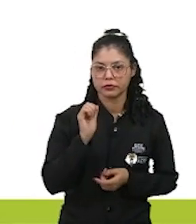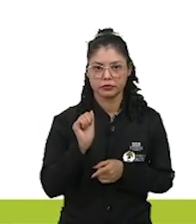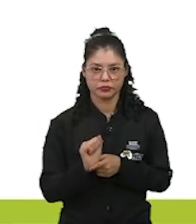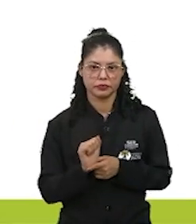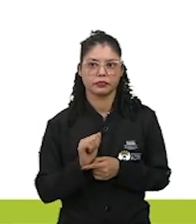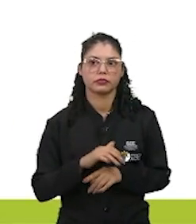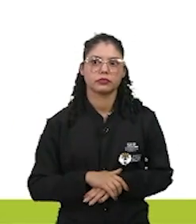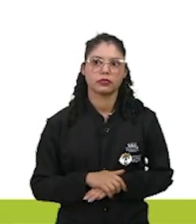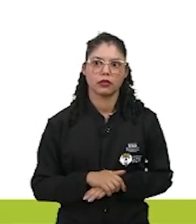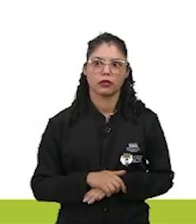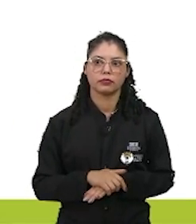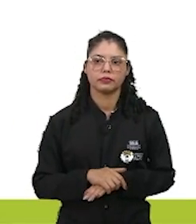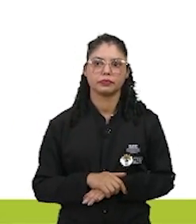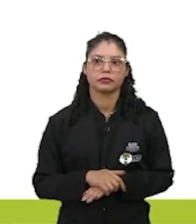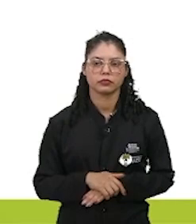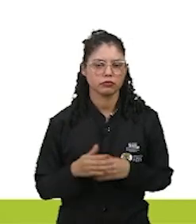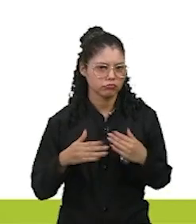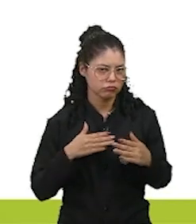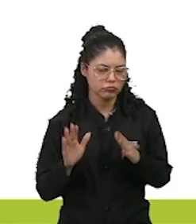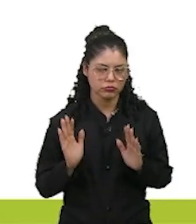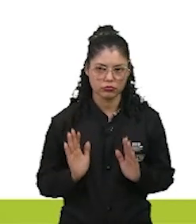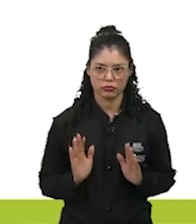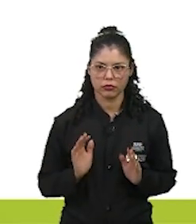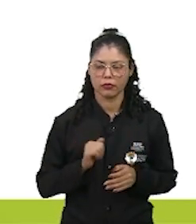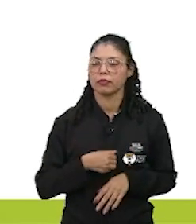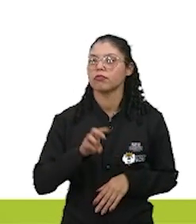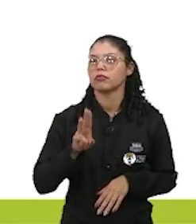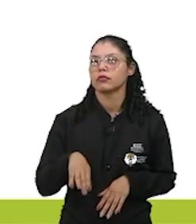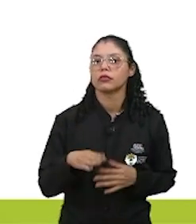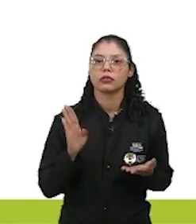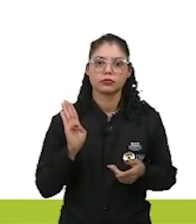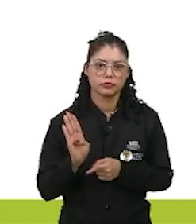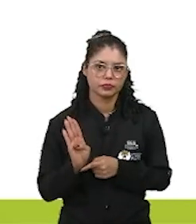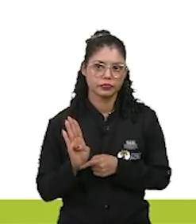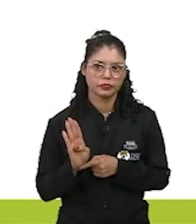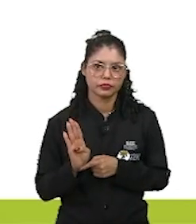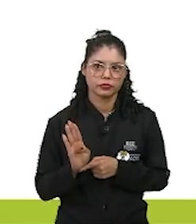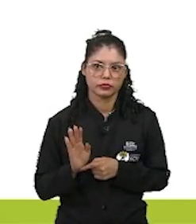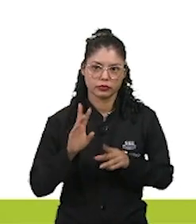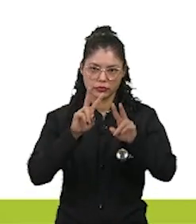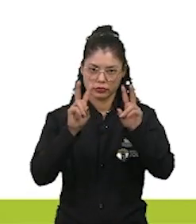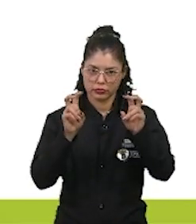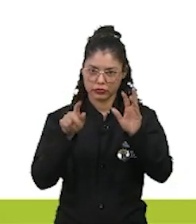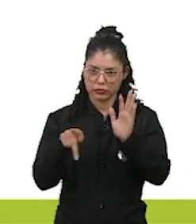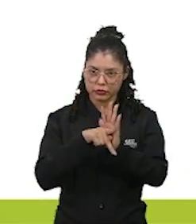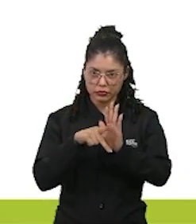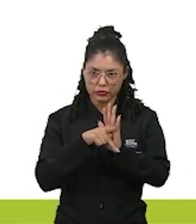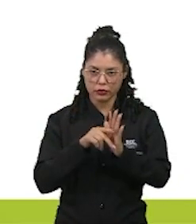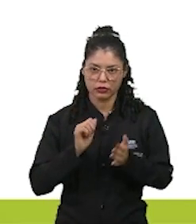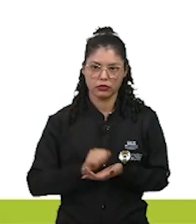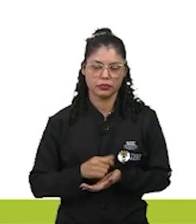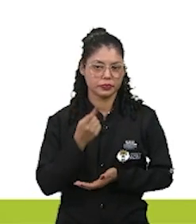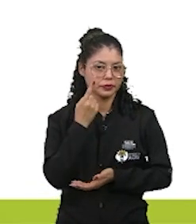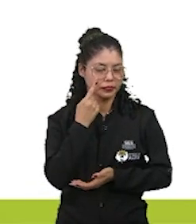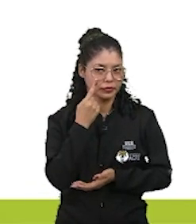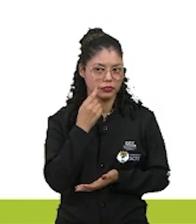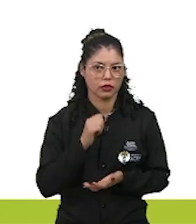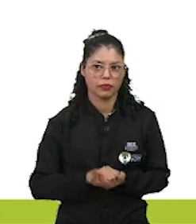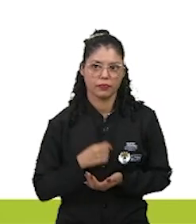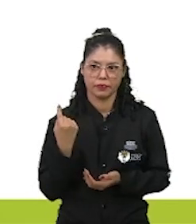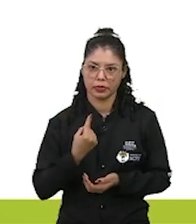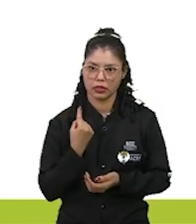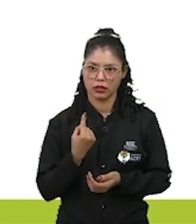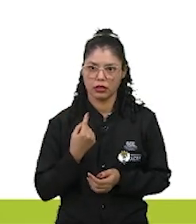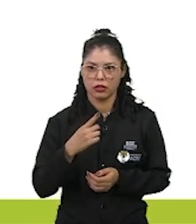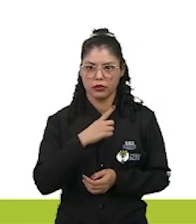500. Aí você vai fazer o quê? Vamos usar aquele cálculozinho lá para ajudar a gente, né? Eu vou cancelar aqui 0 com 0. Você, estudante que tem dificuldade com